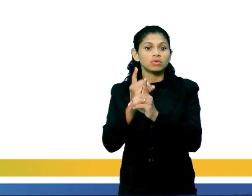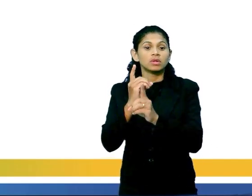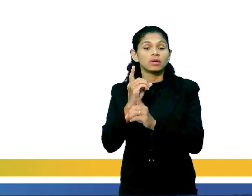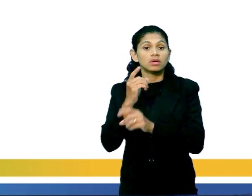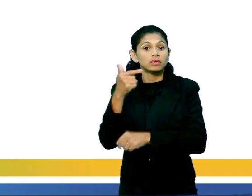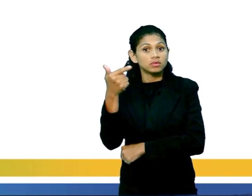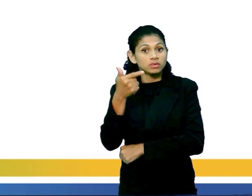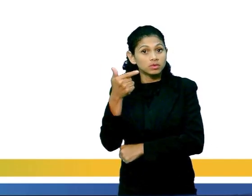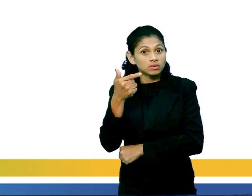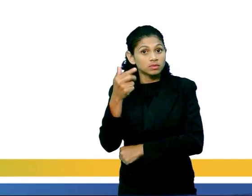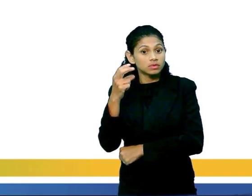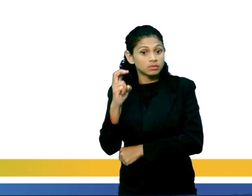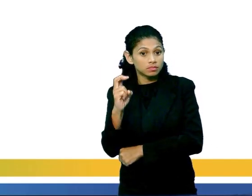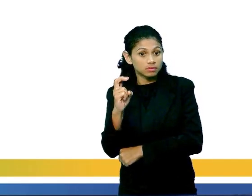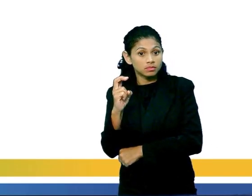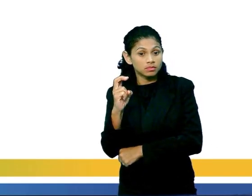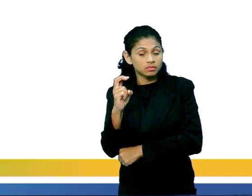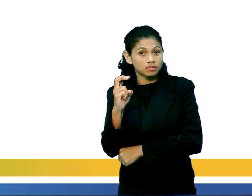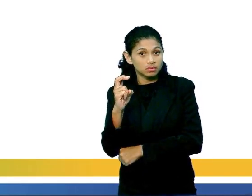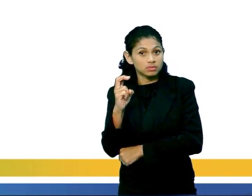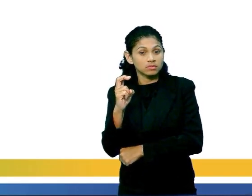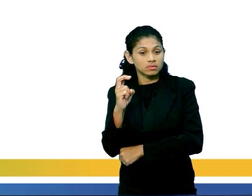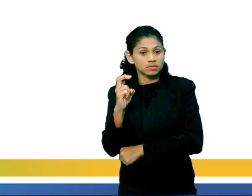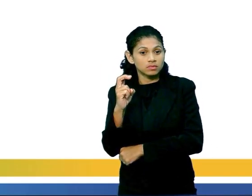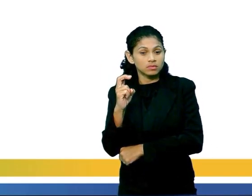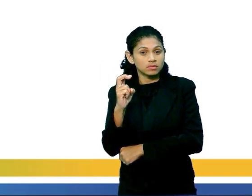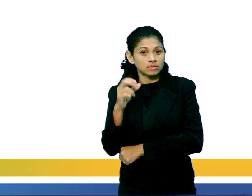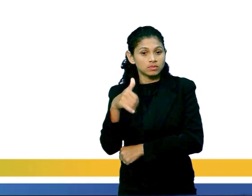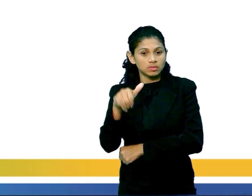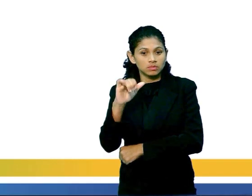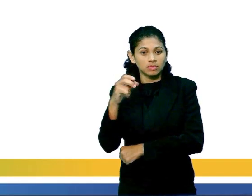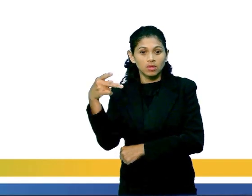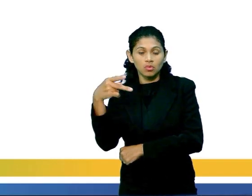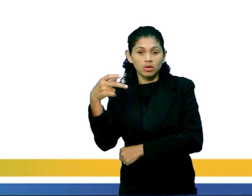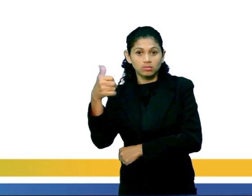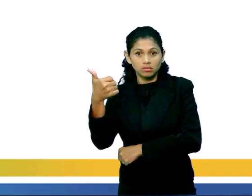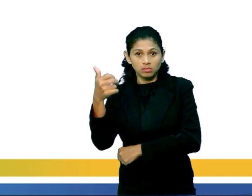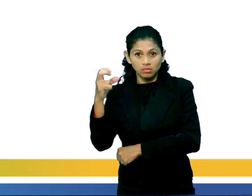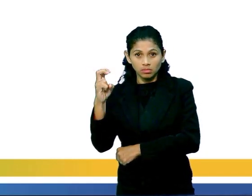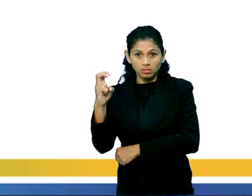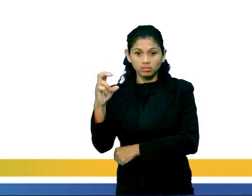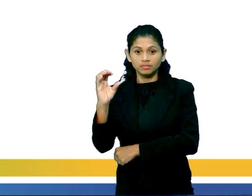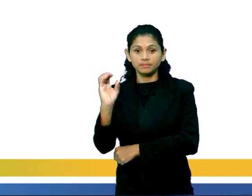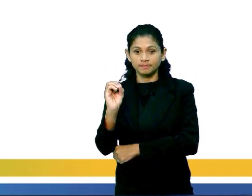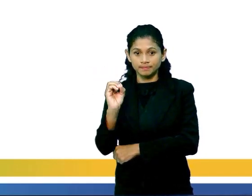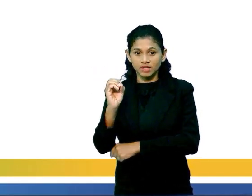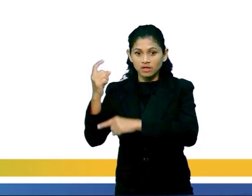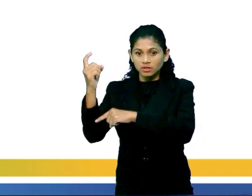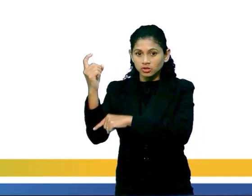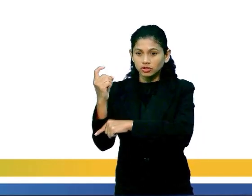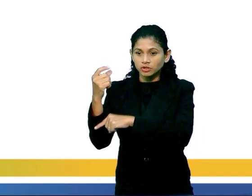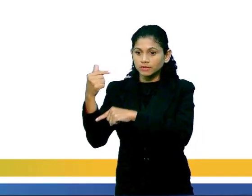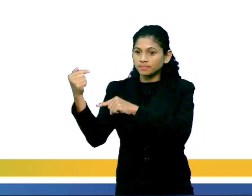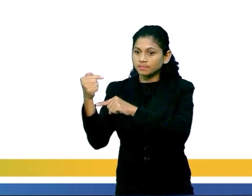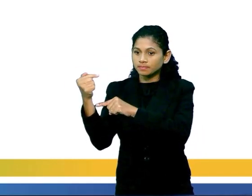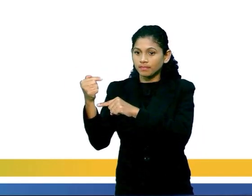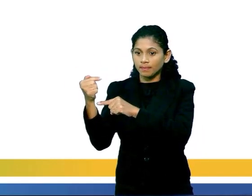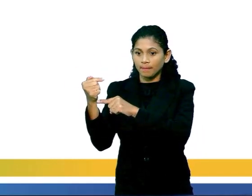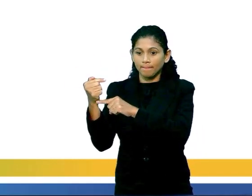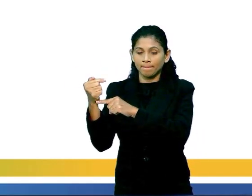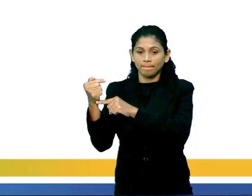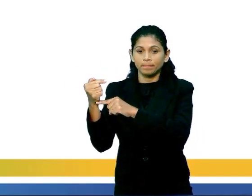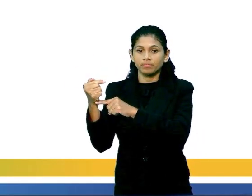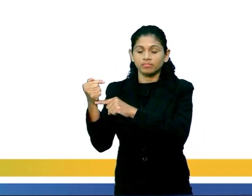225y igual a 150x menos x². Então, nós temos aqui